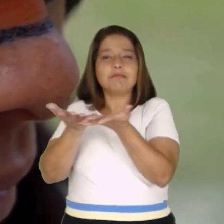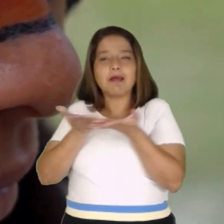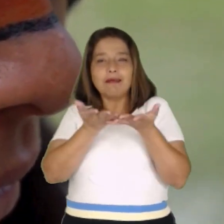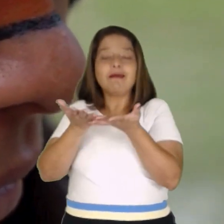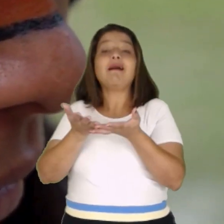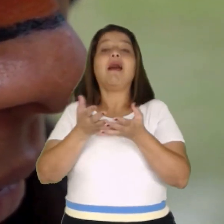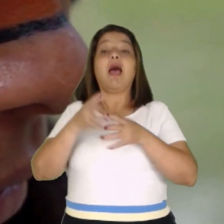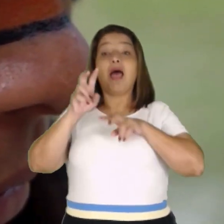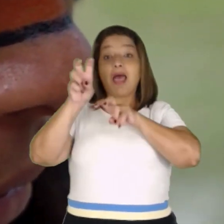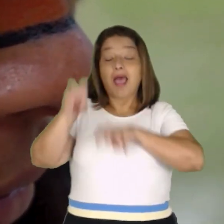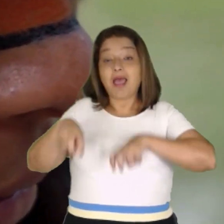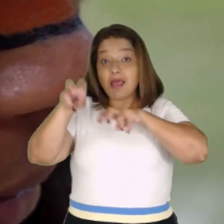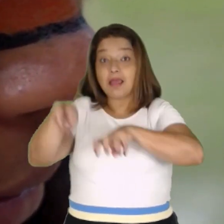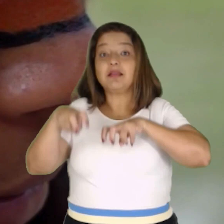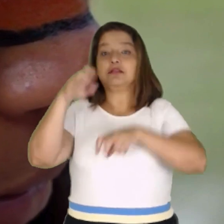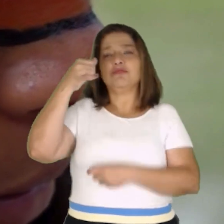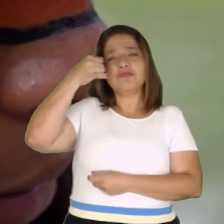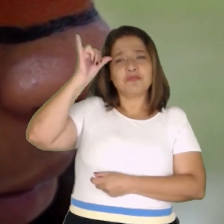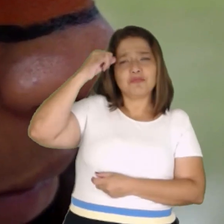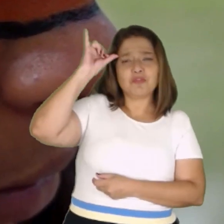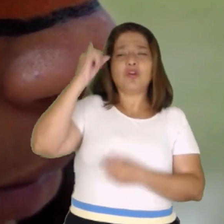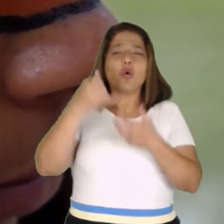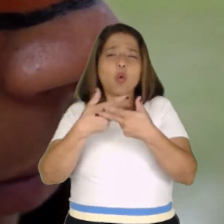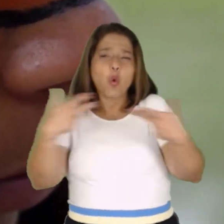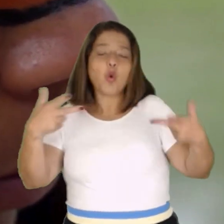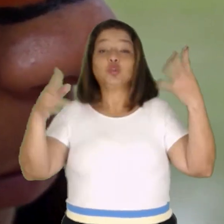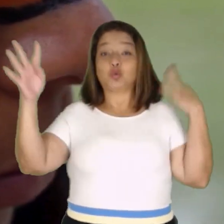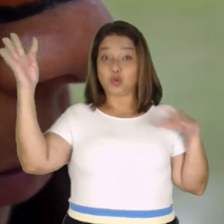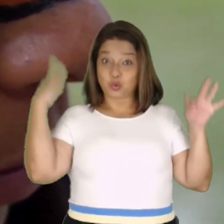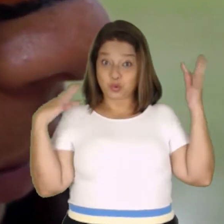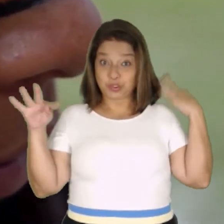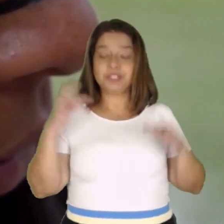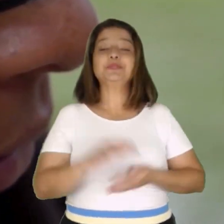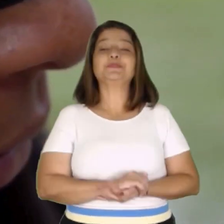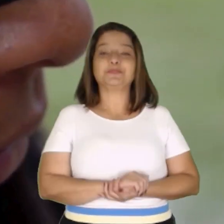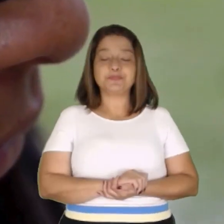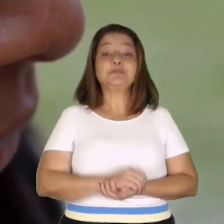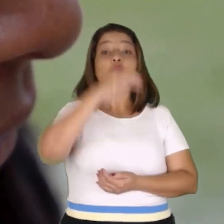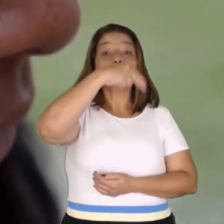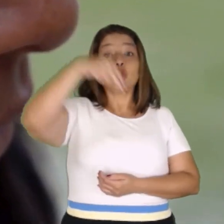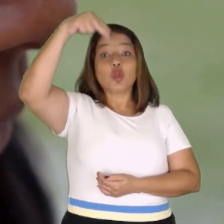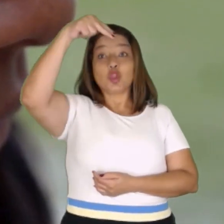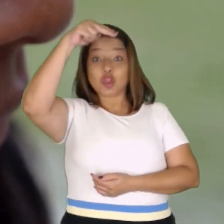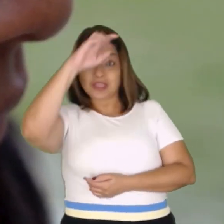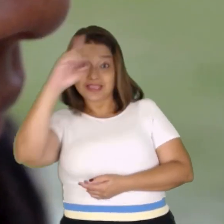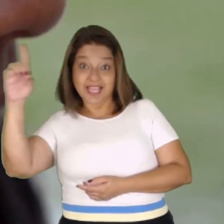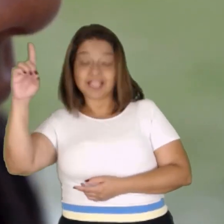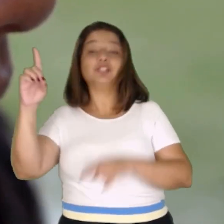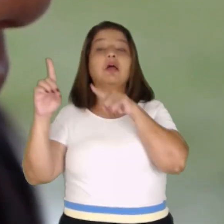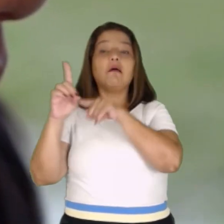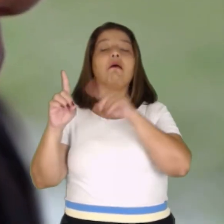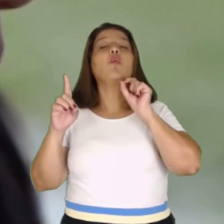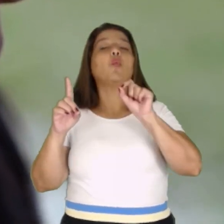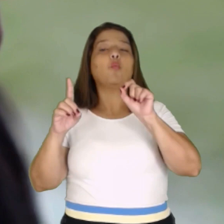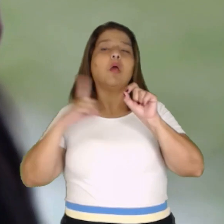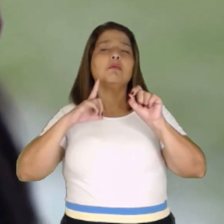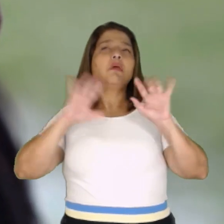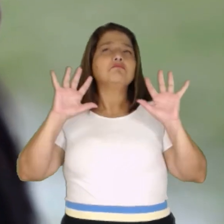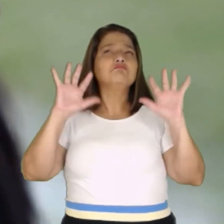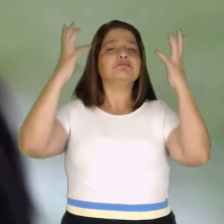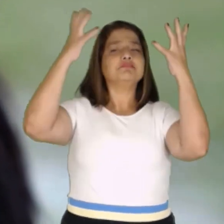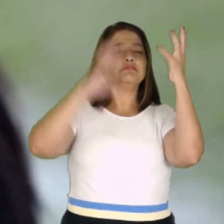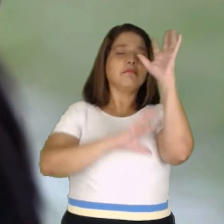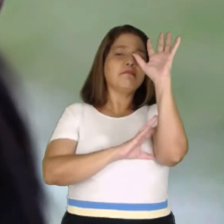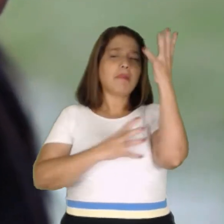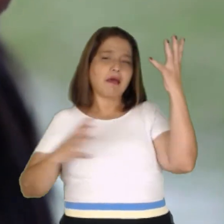e agropecuária e o turismo. Região Nordeste, marcada pelo clima semiárido. Na